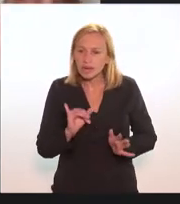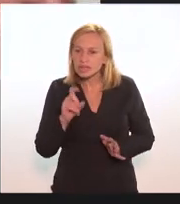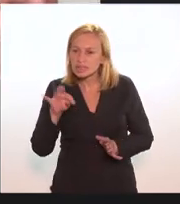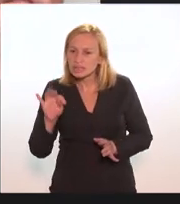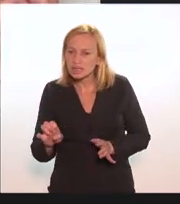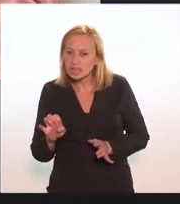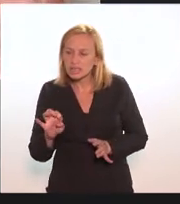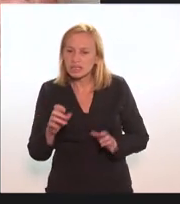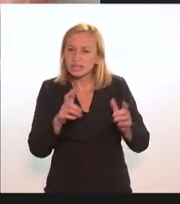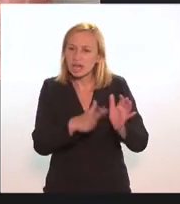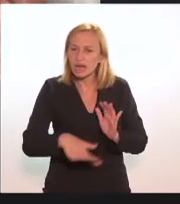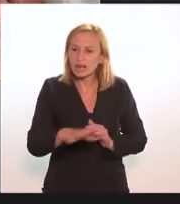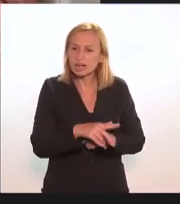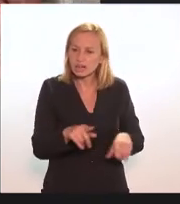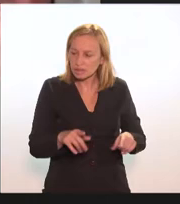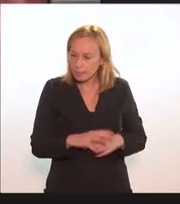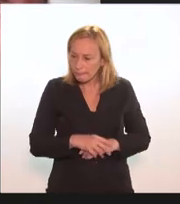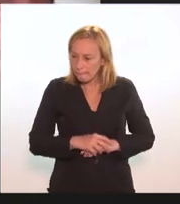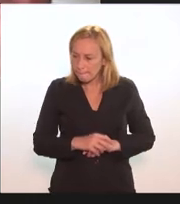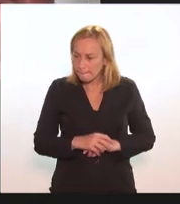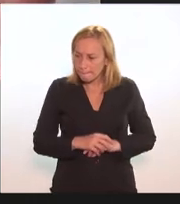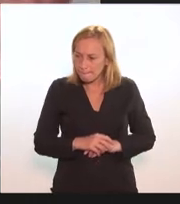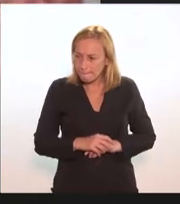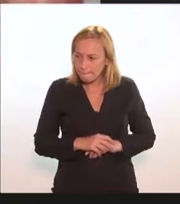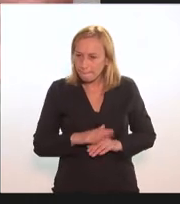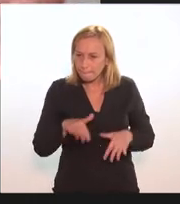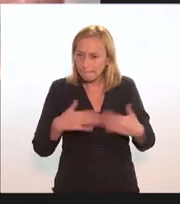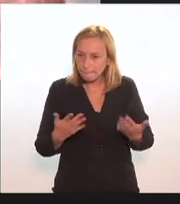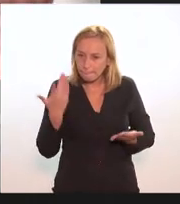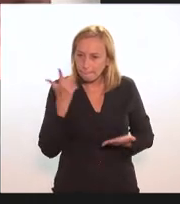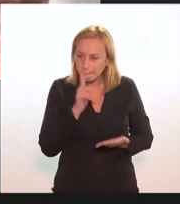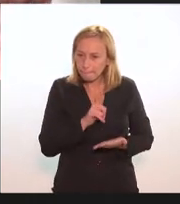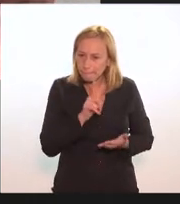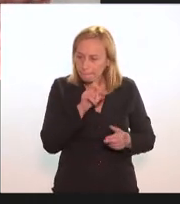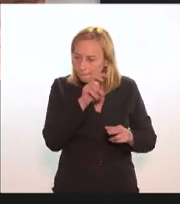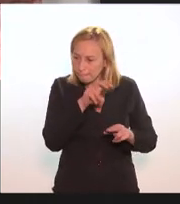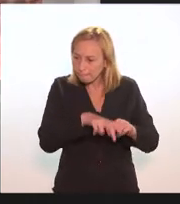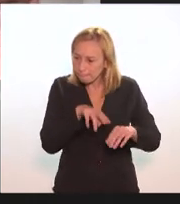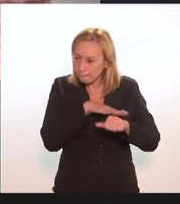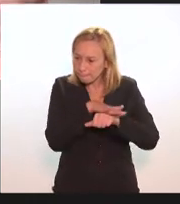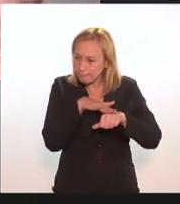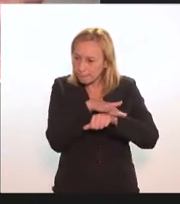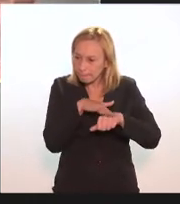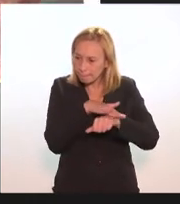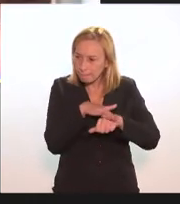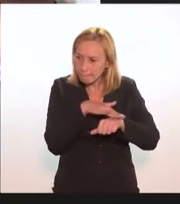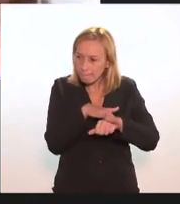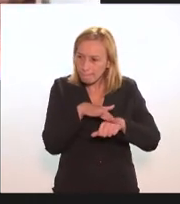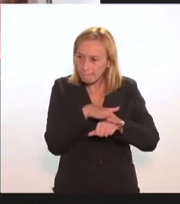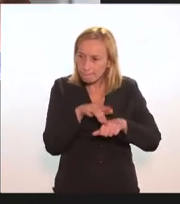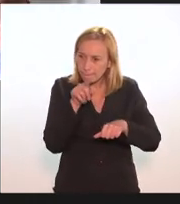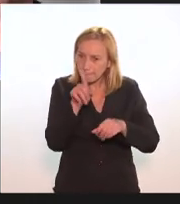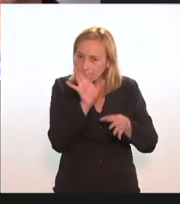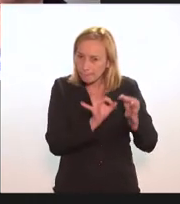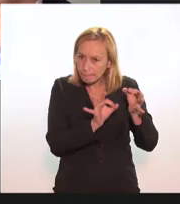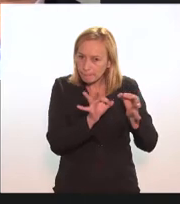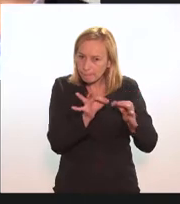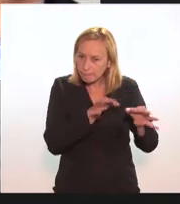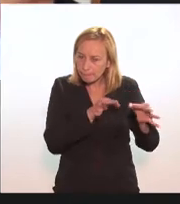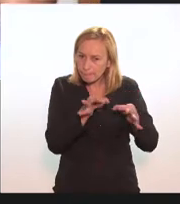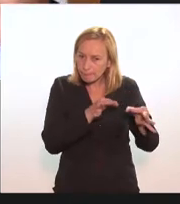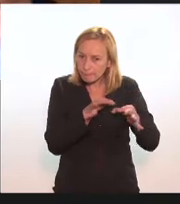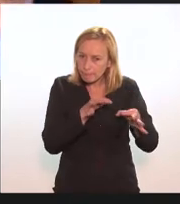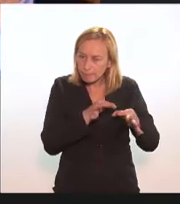setor. E quando que a gente vai conseguir sentar para conversar, para tratar sobre aquele projeto, para eliminar o máximo